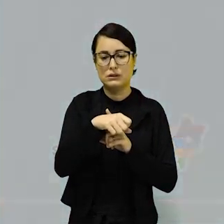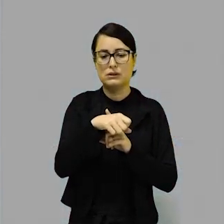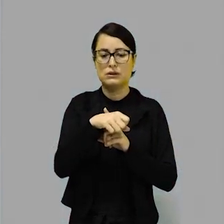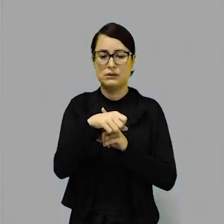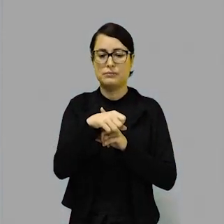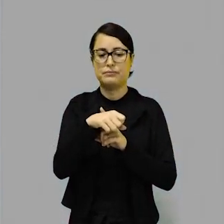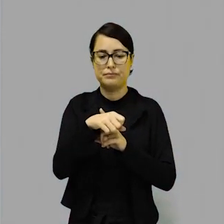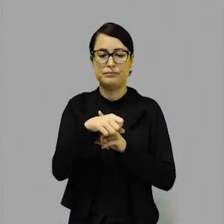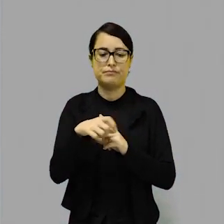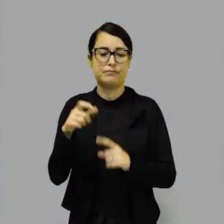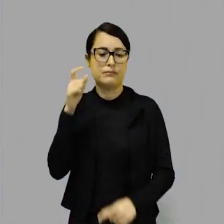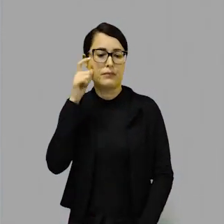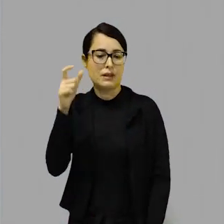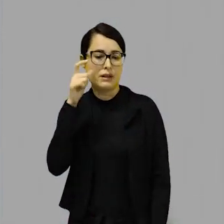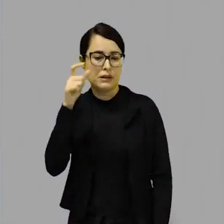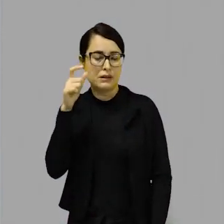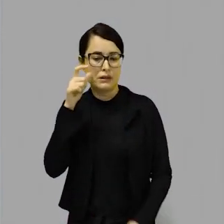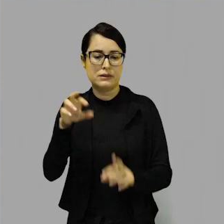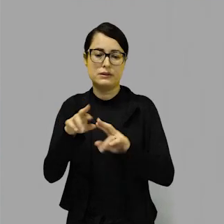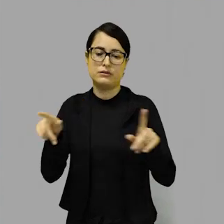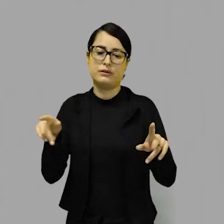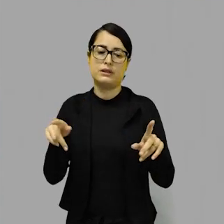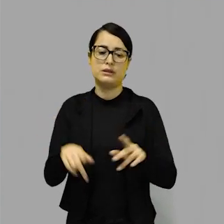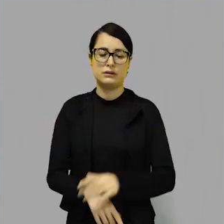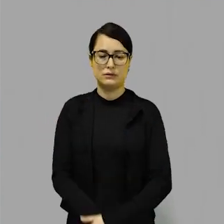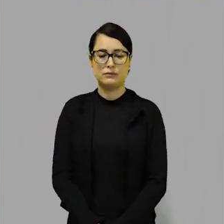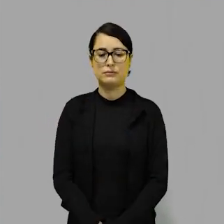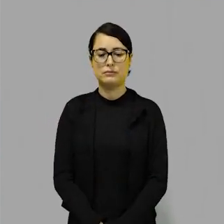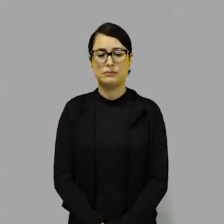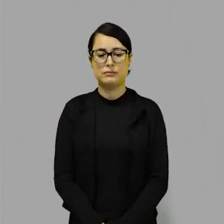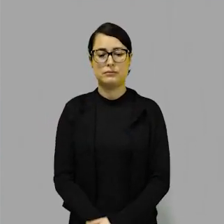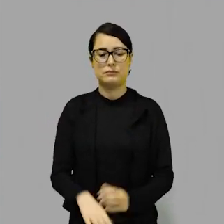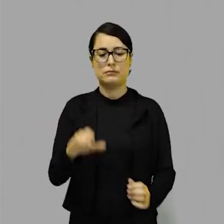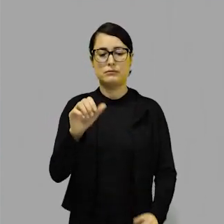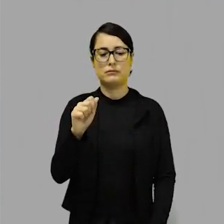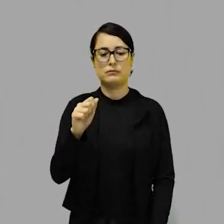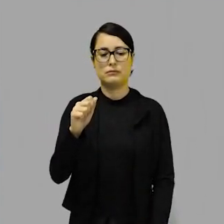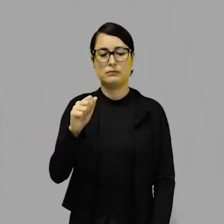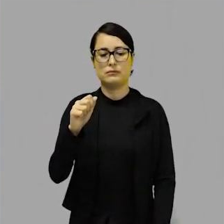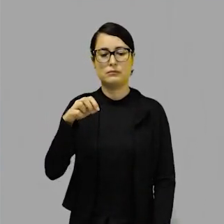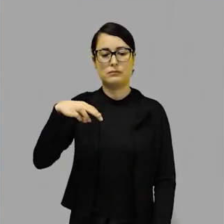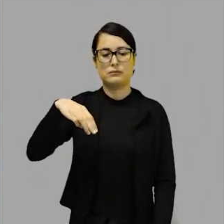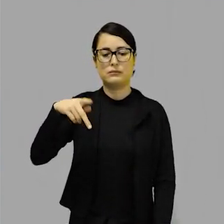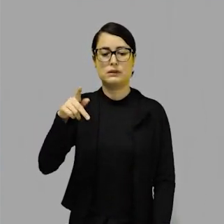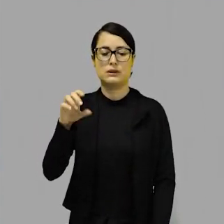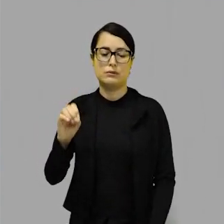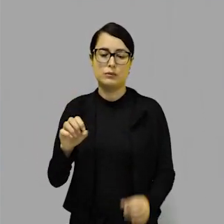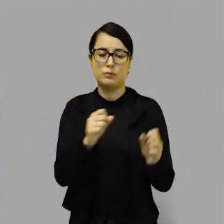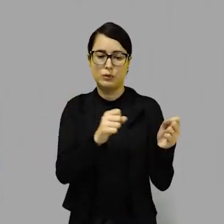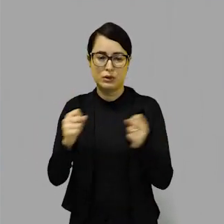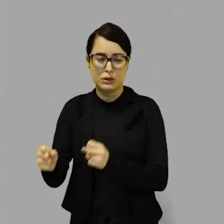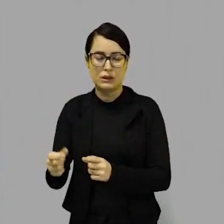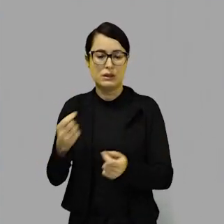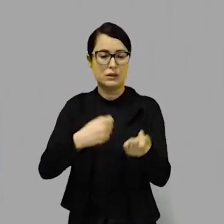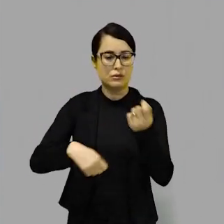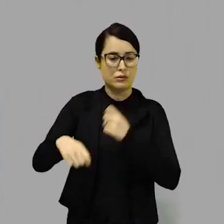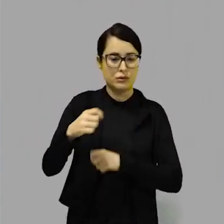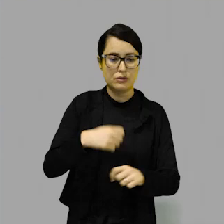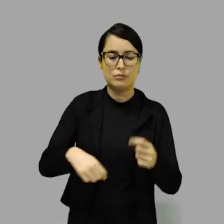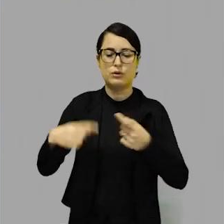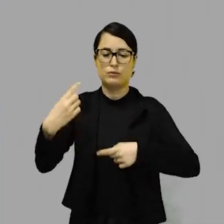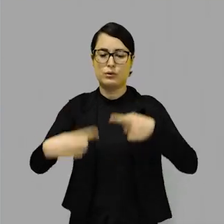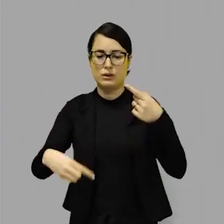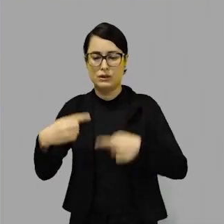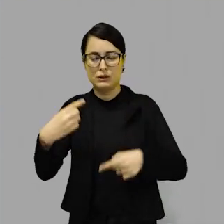vezes, divergentes, diferentes. Então a gente fala de campo no sentido de campo de poder, campo econômico, campo